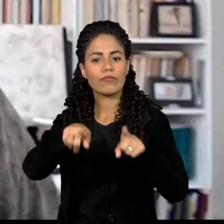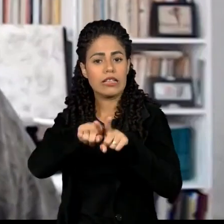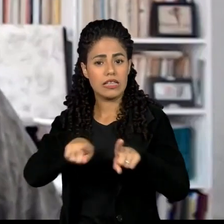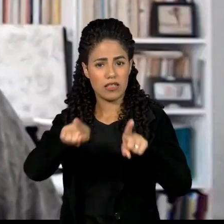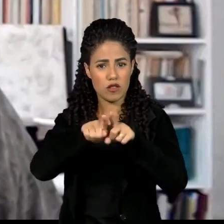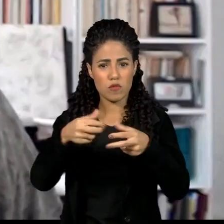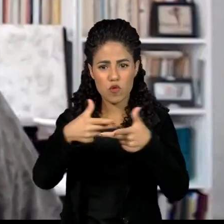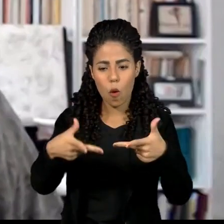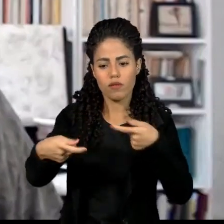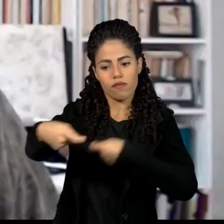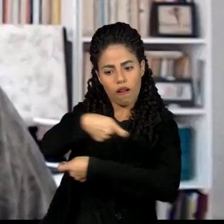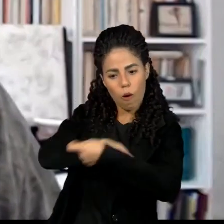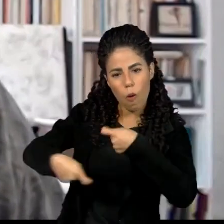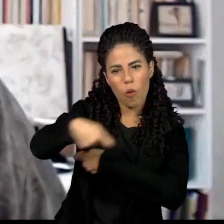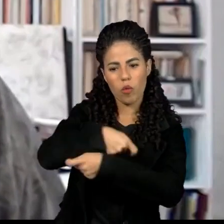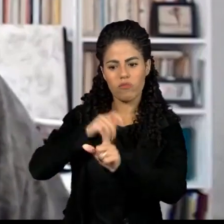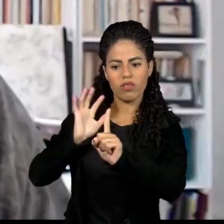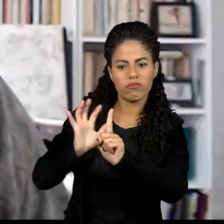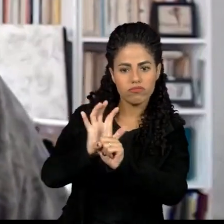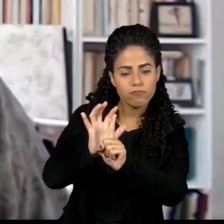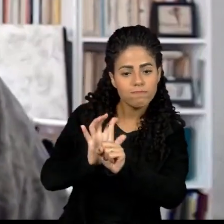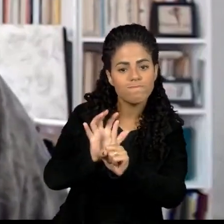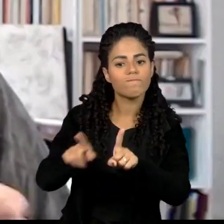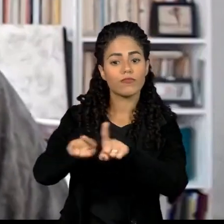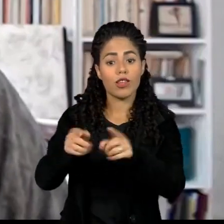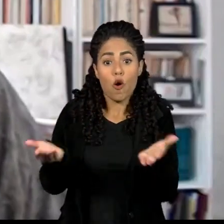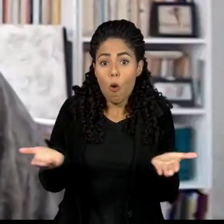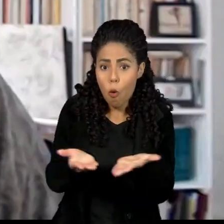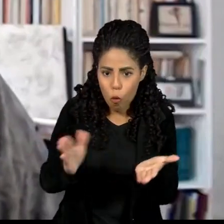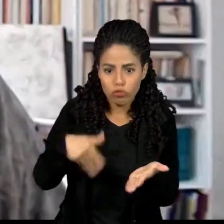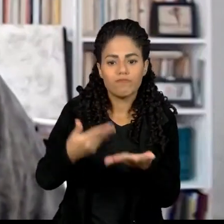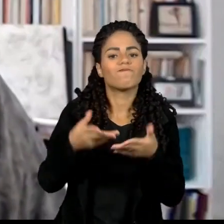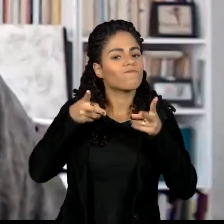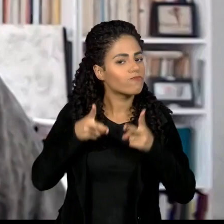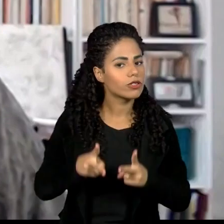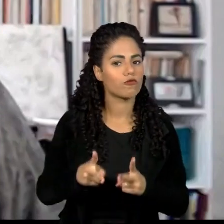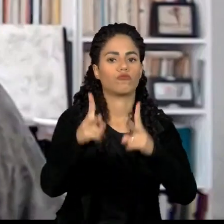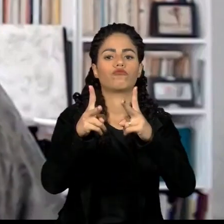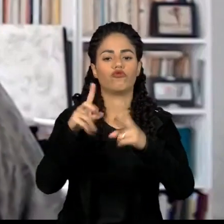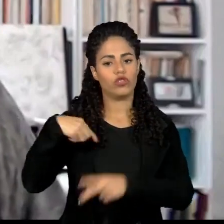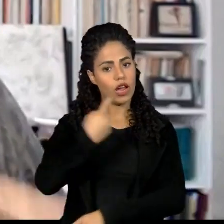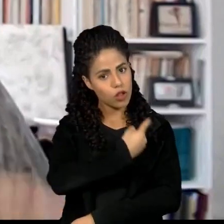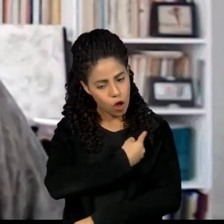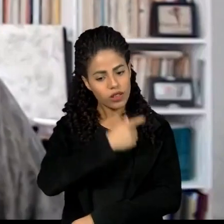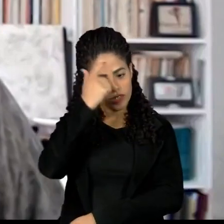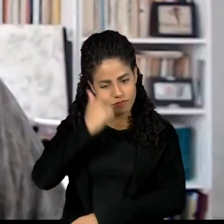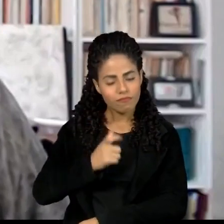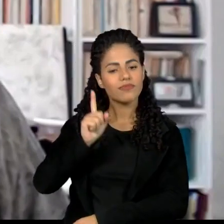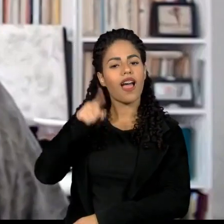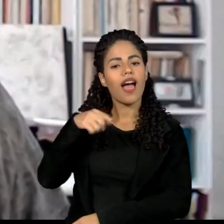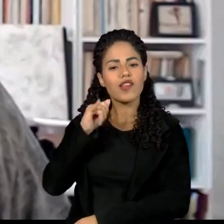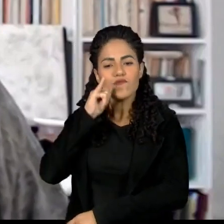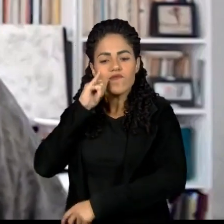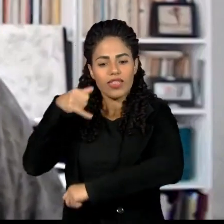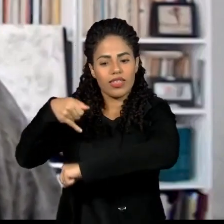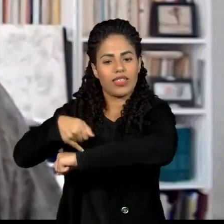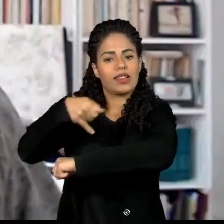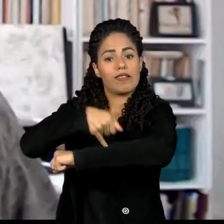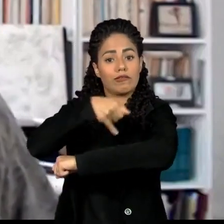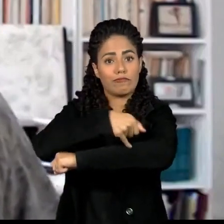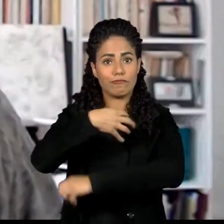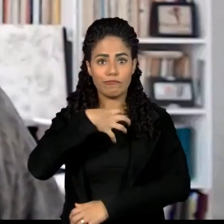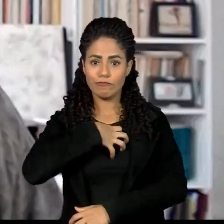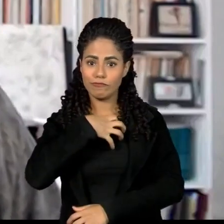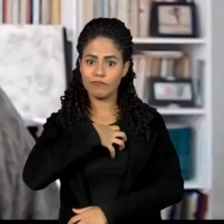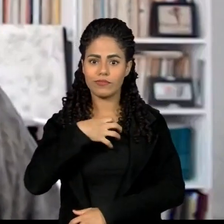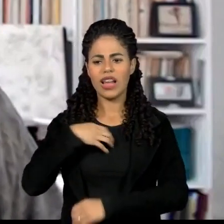poder econômico, agrário, né? Ainda é o Saci que vai estar respondendo a tudo isso. Então, por isso, ele ainda faz tanto sentido no campo